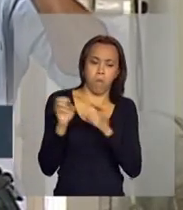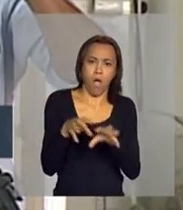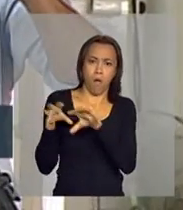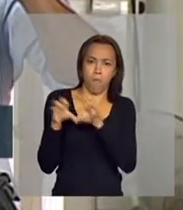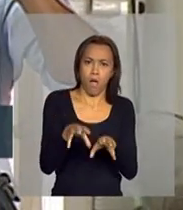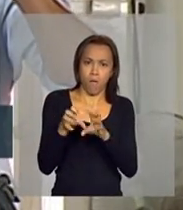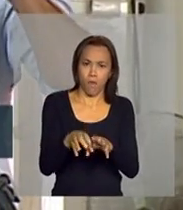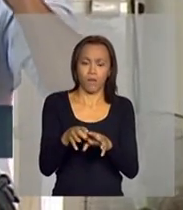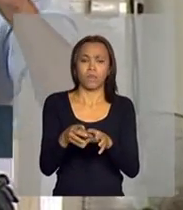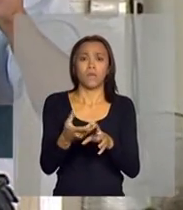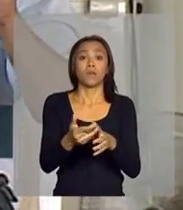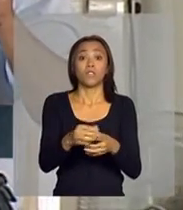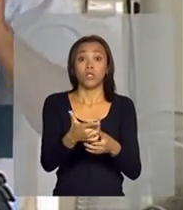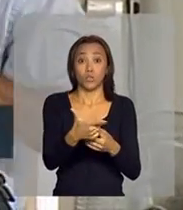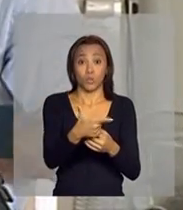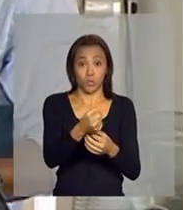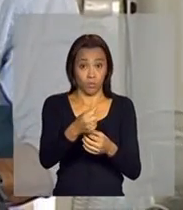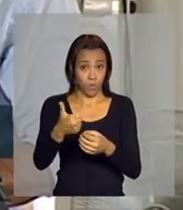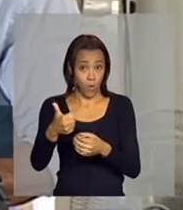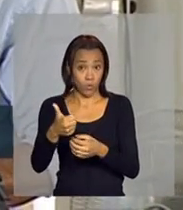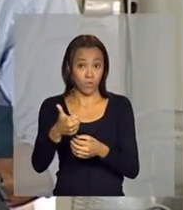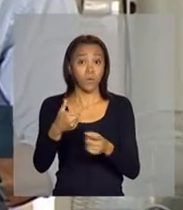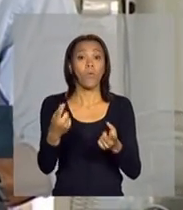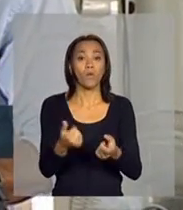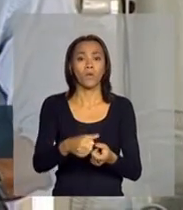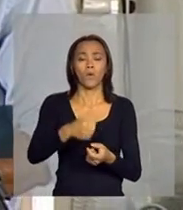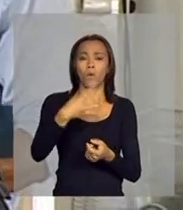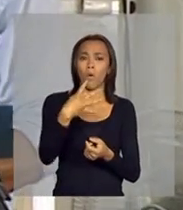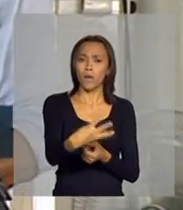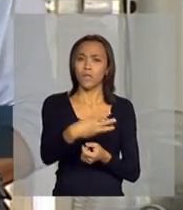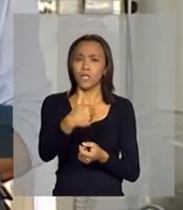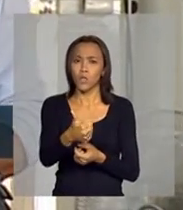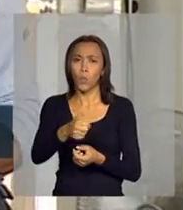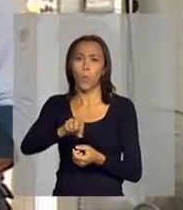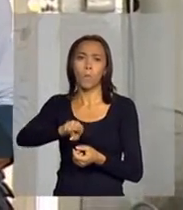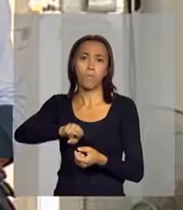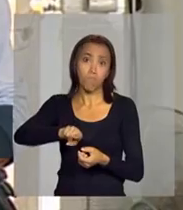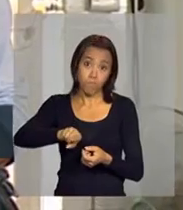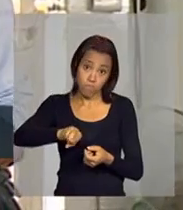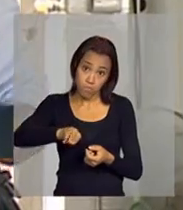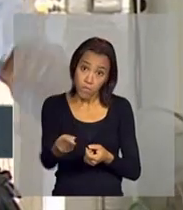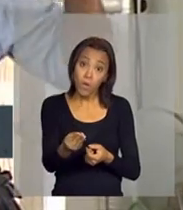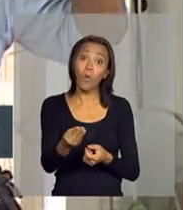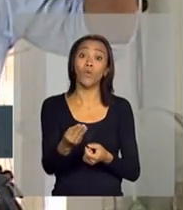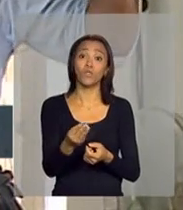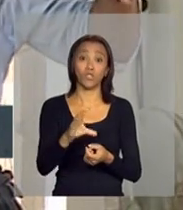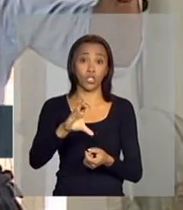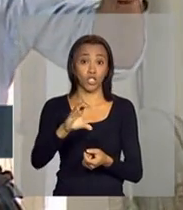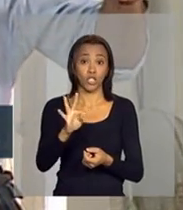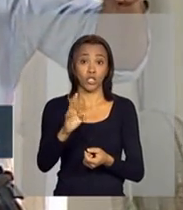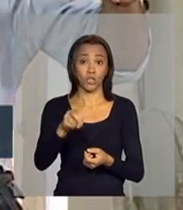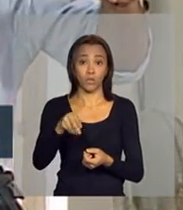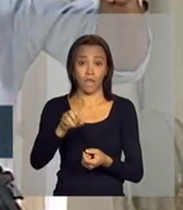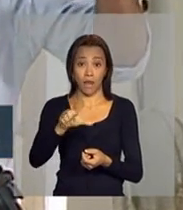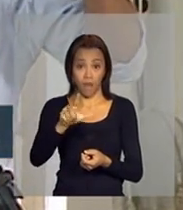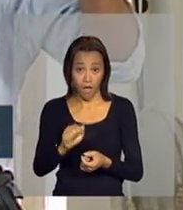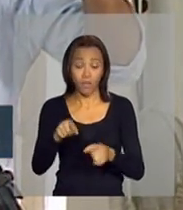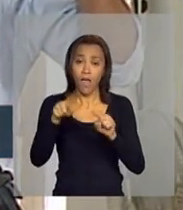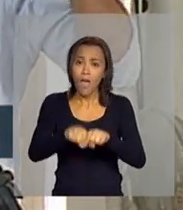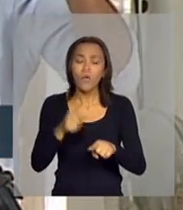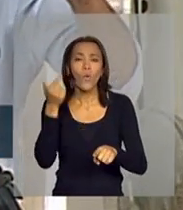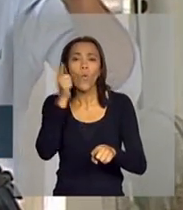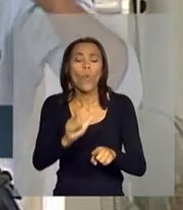do nosso governo, 2011. 41 milhões de toneladas foram movimentados, superado em 2012